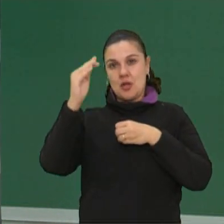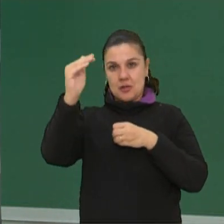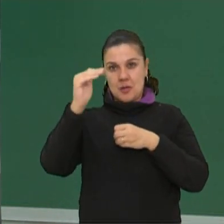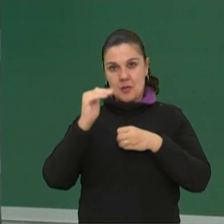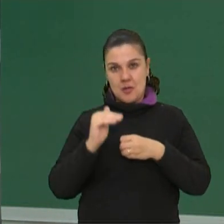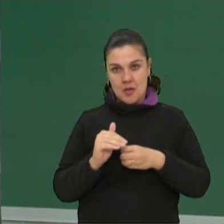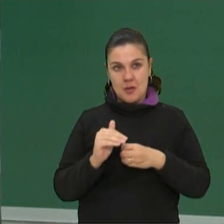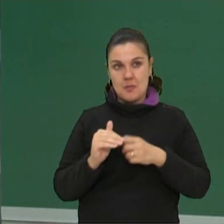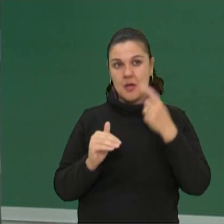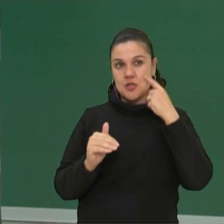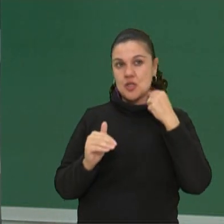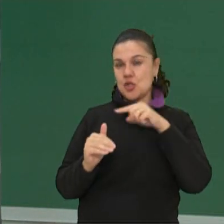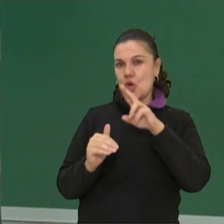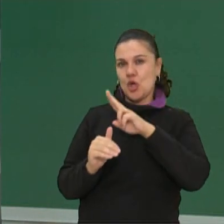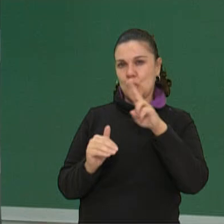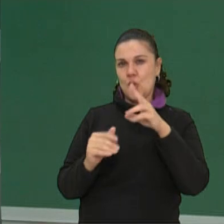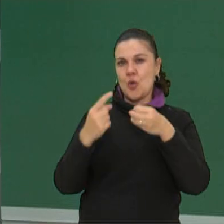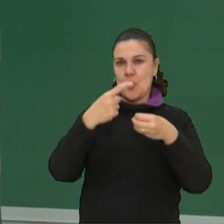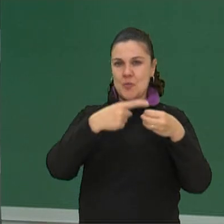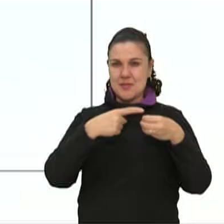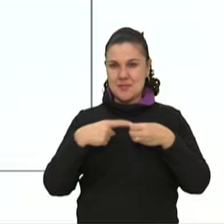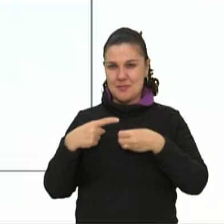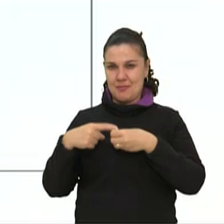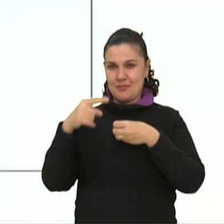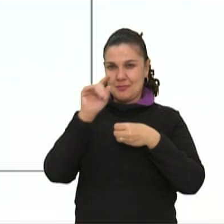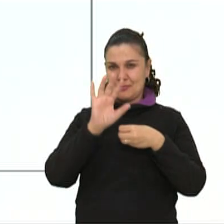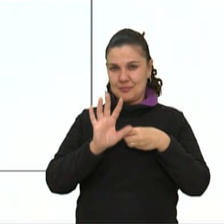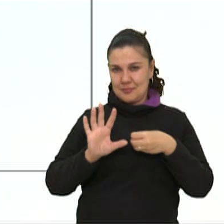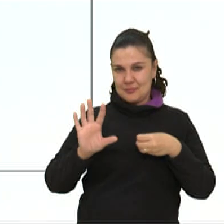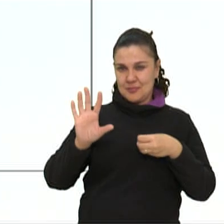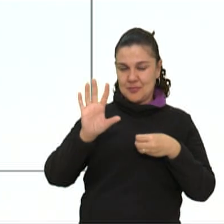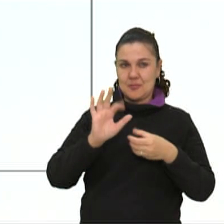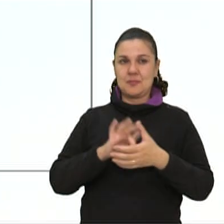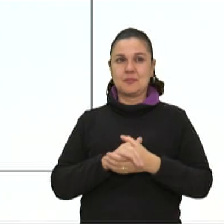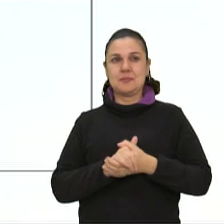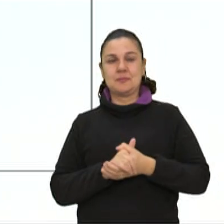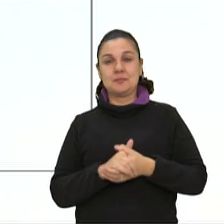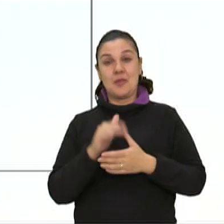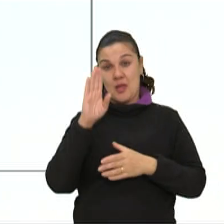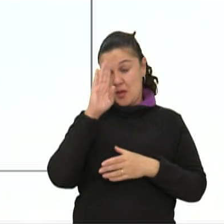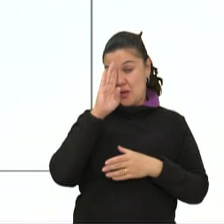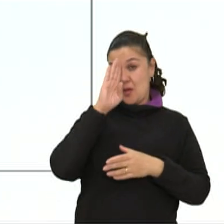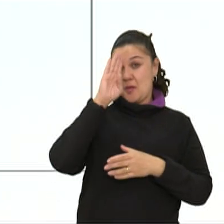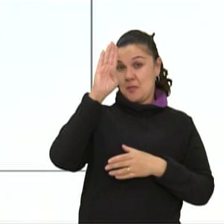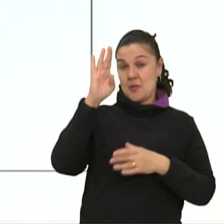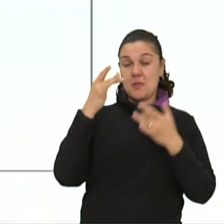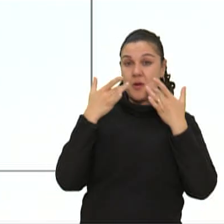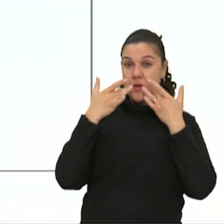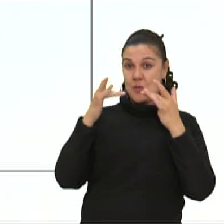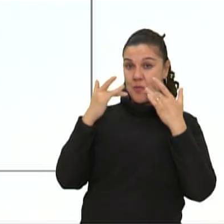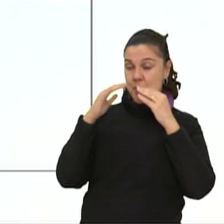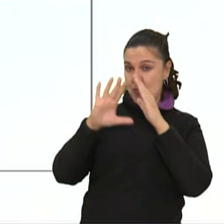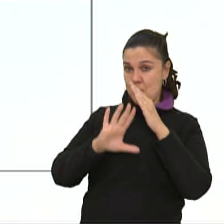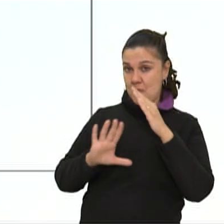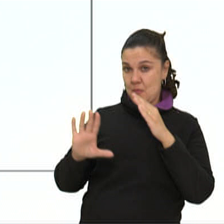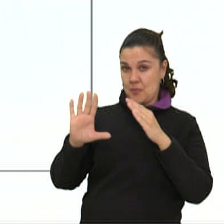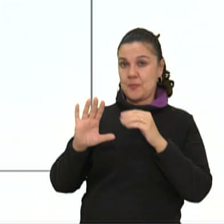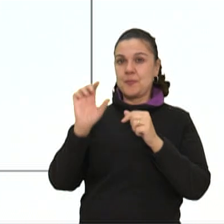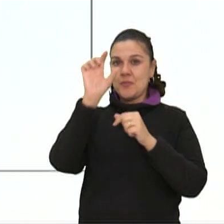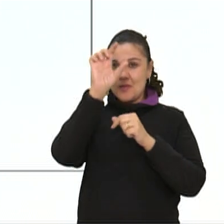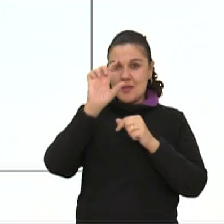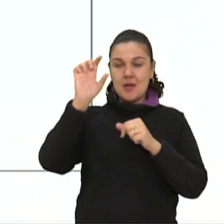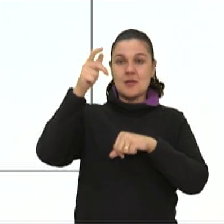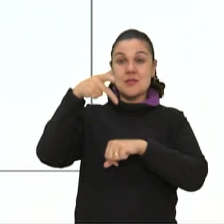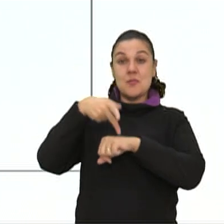del Rei, Vila Rica, Mariana, Sabará. Aqui você tem aquela região principal do ouro e aqui mais para cima do